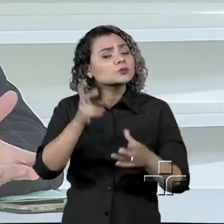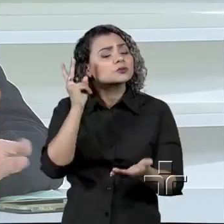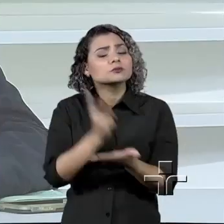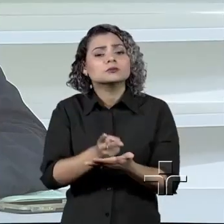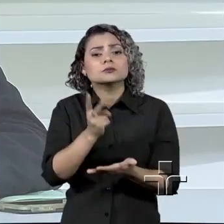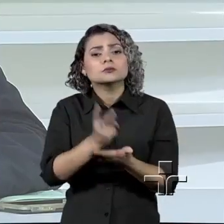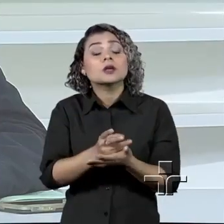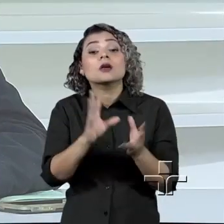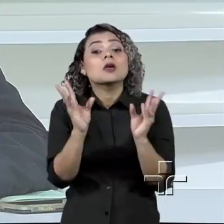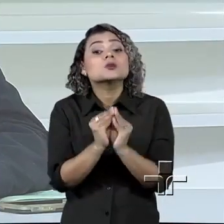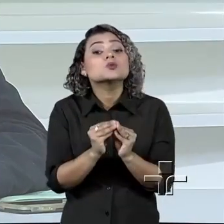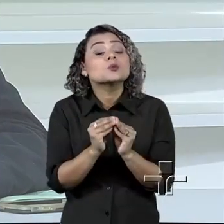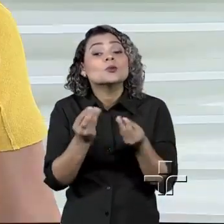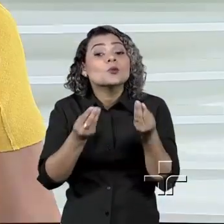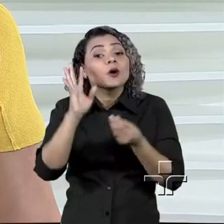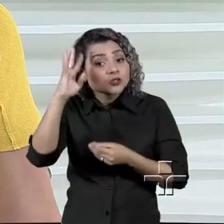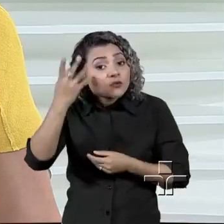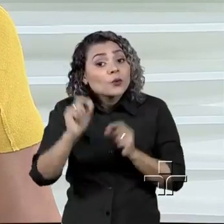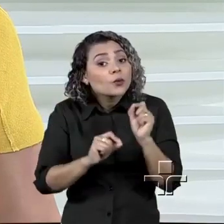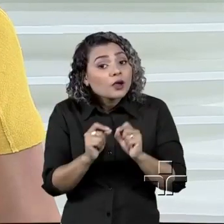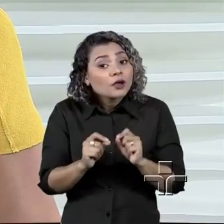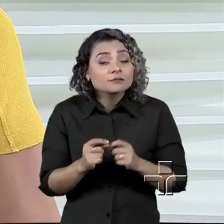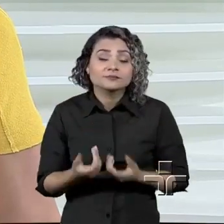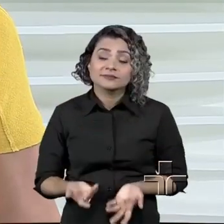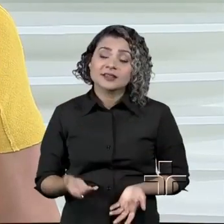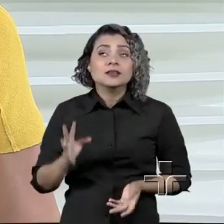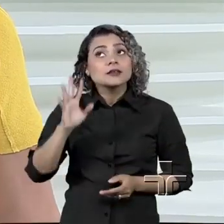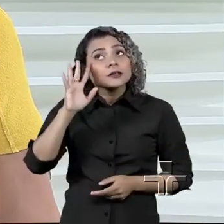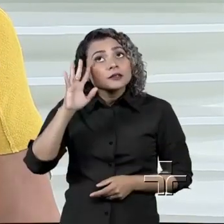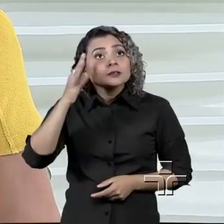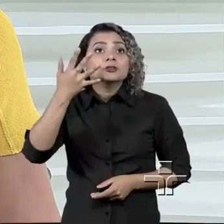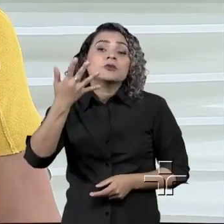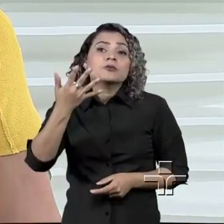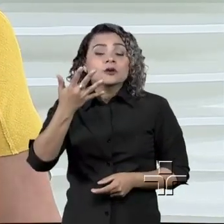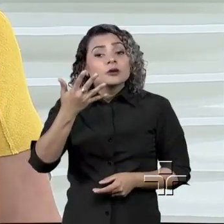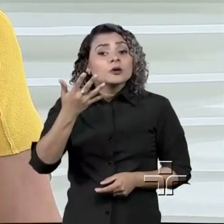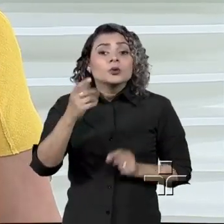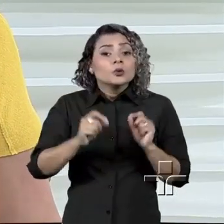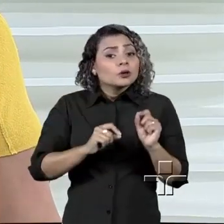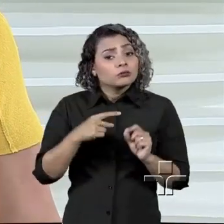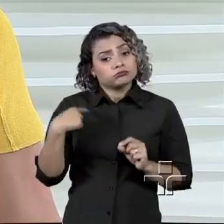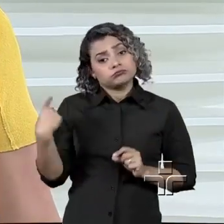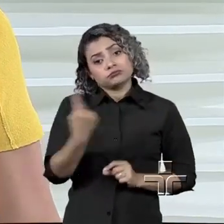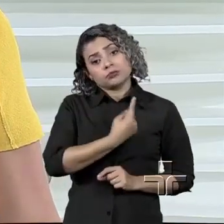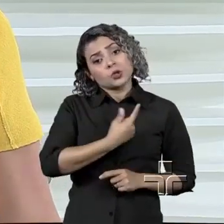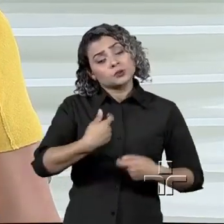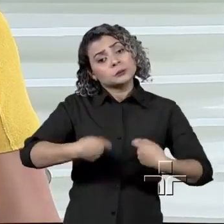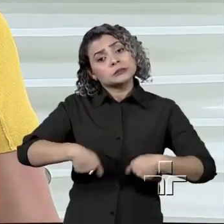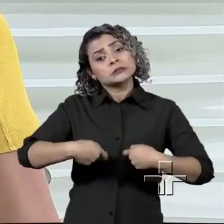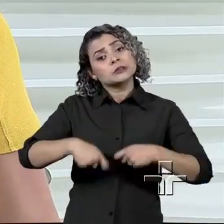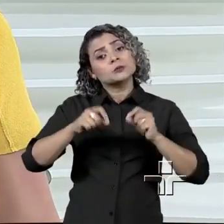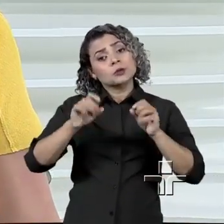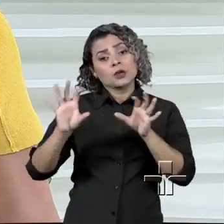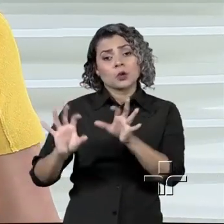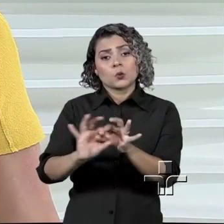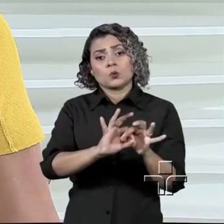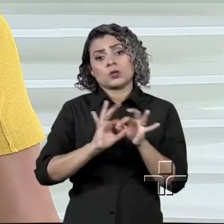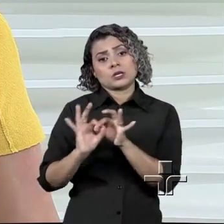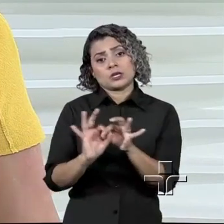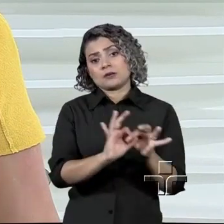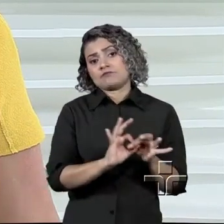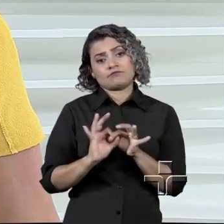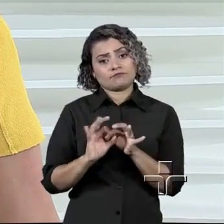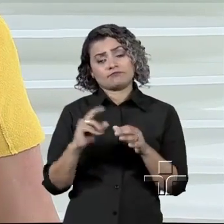Qual a conclusão? A conclusão é que devemos nos unir cada